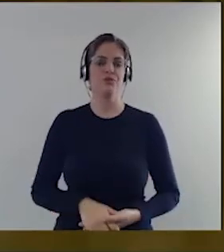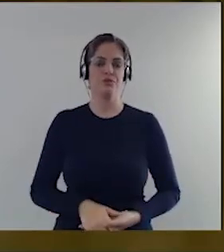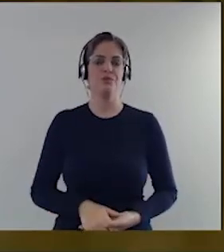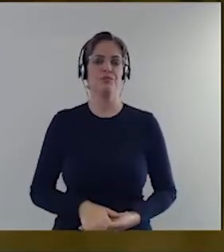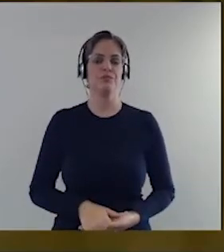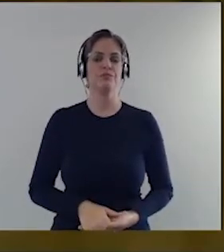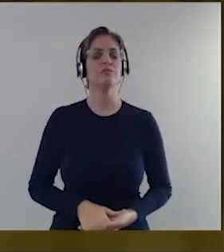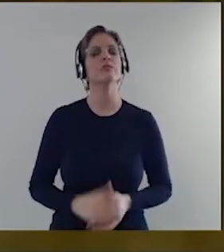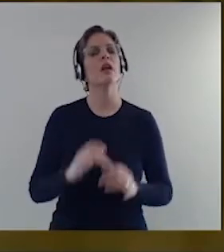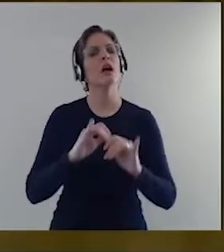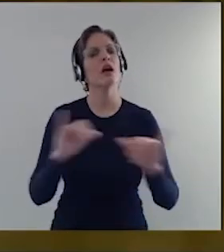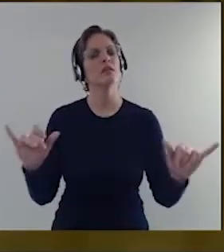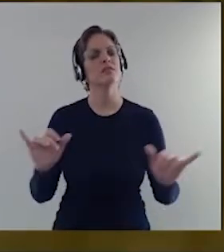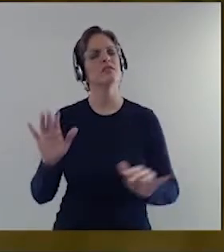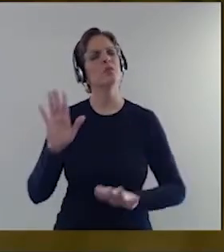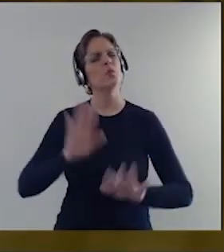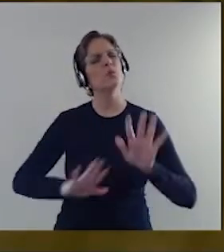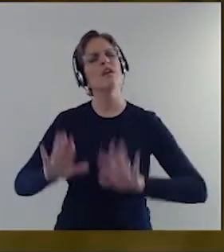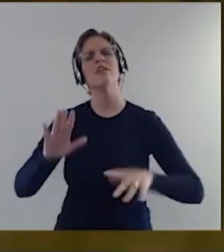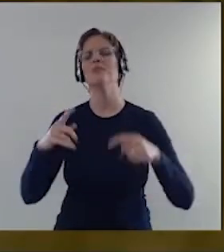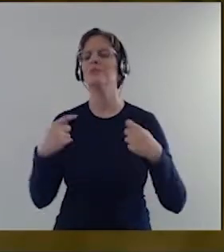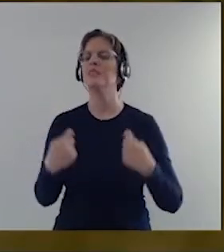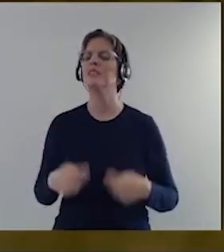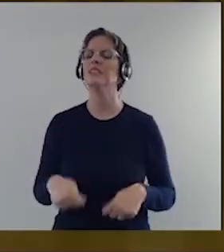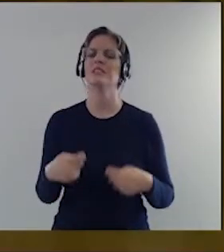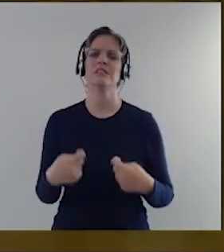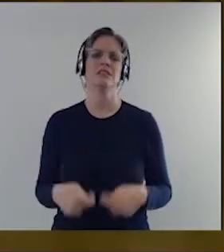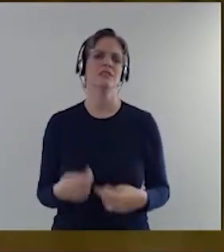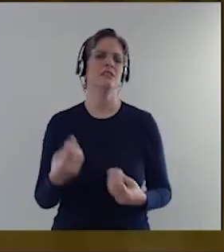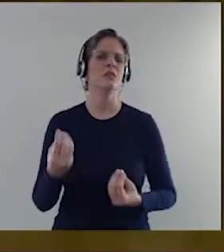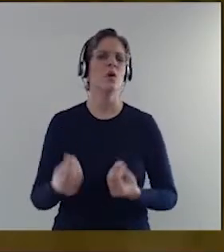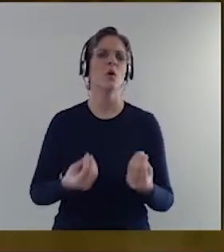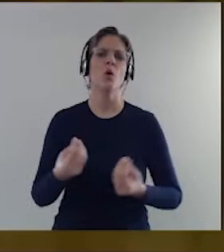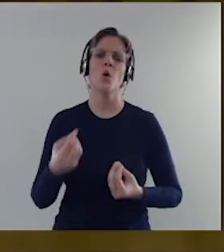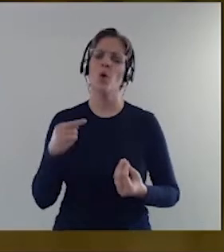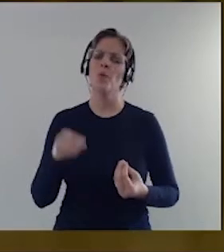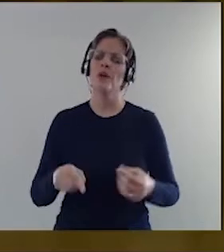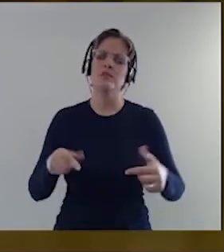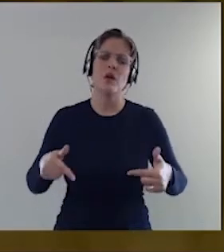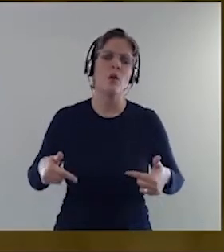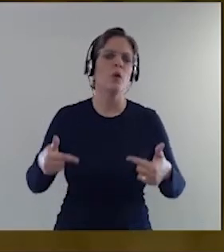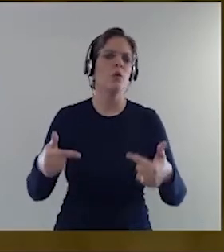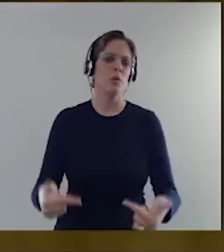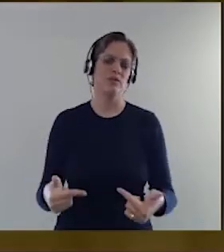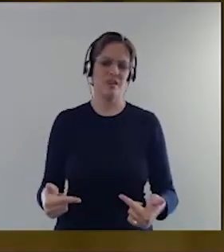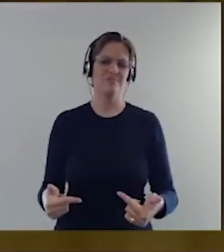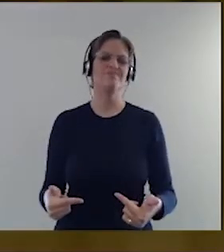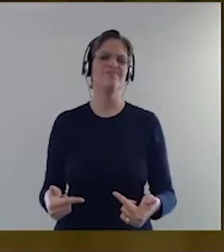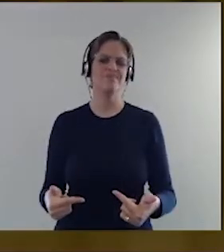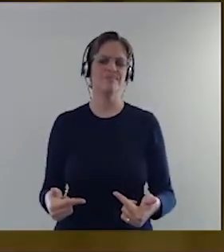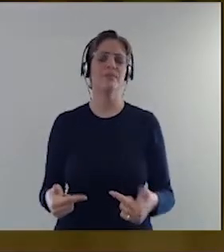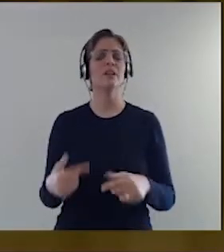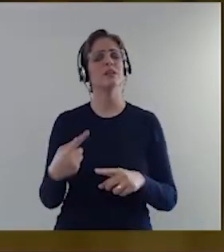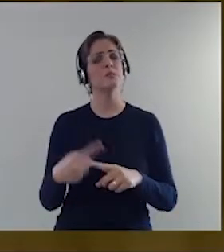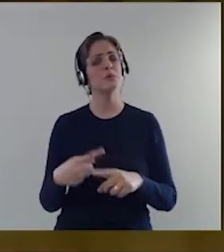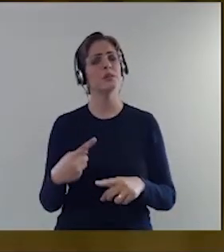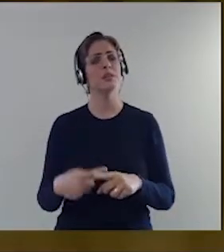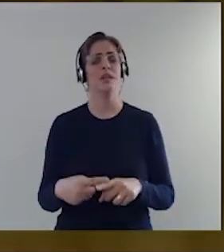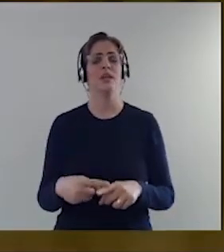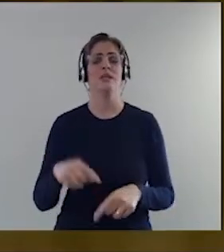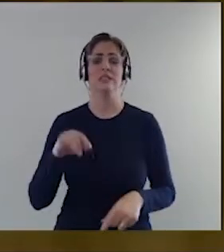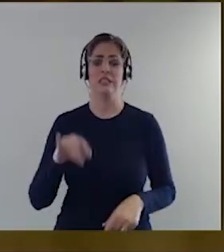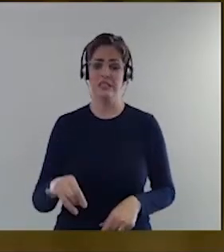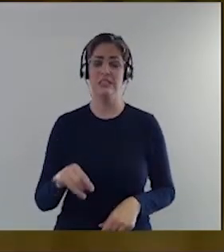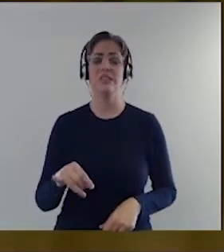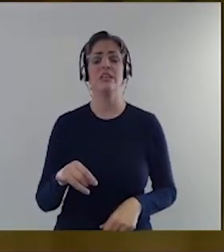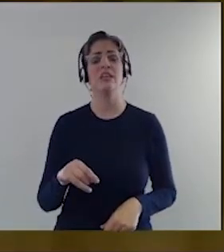que é necessário haver cuidado com a forma como se luta contra a alienação parental. Afinal, se são